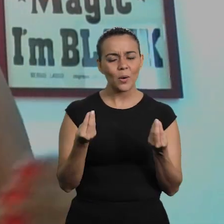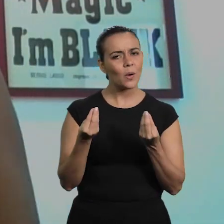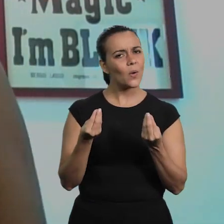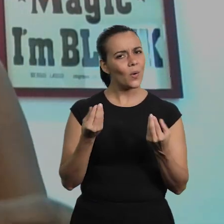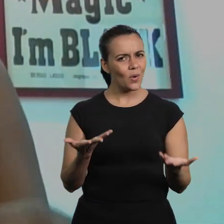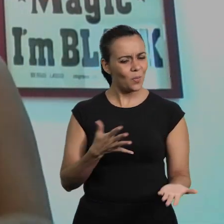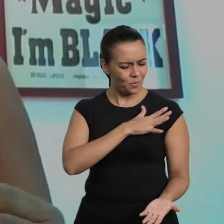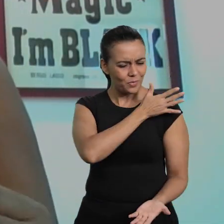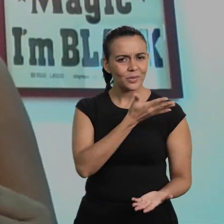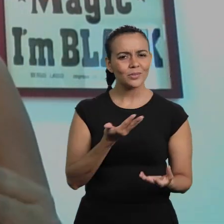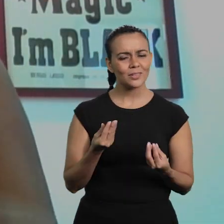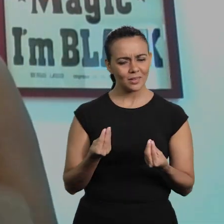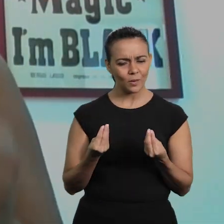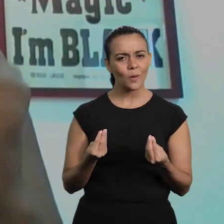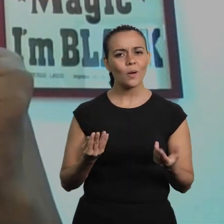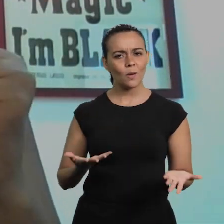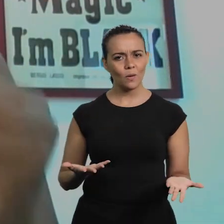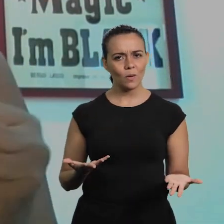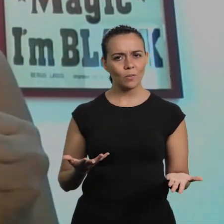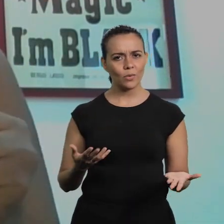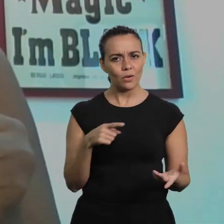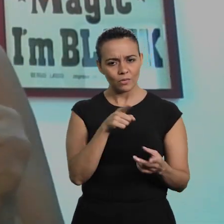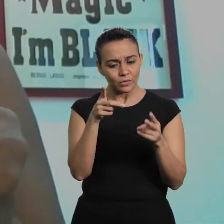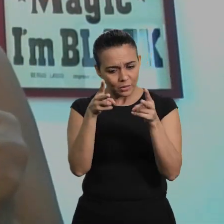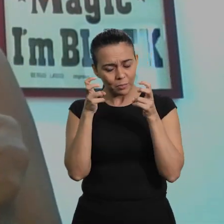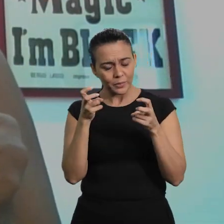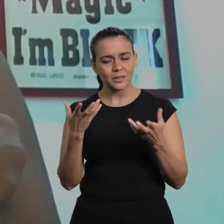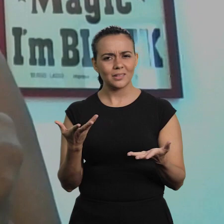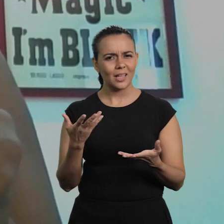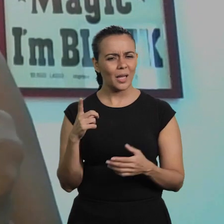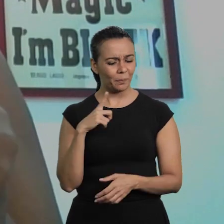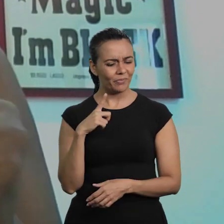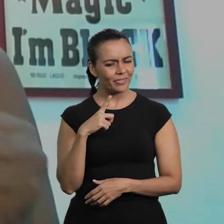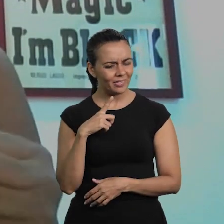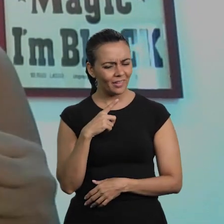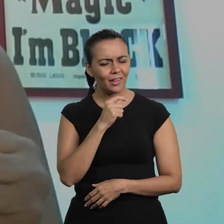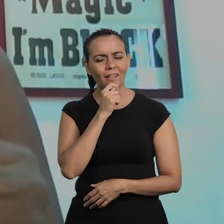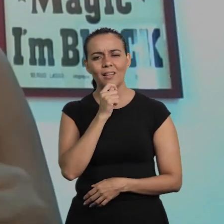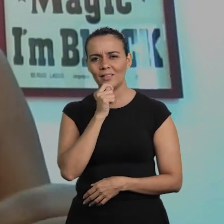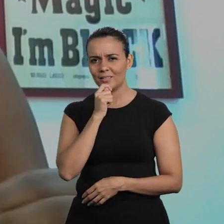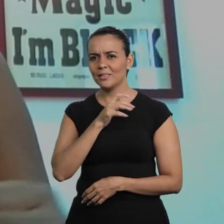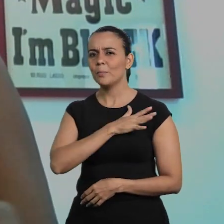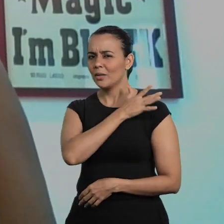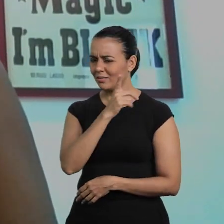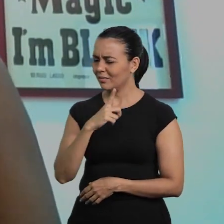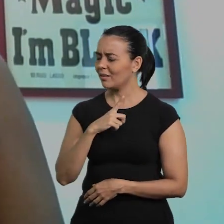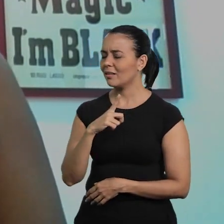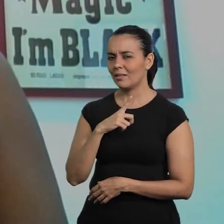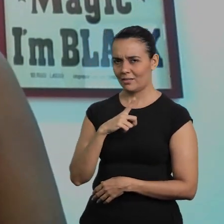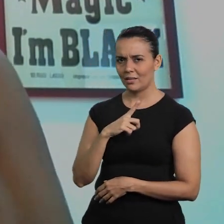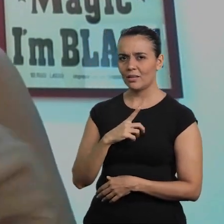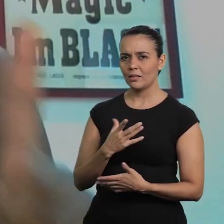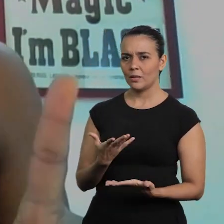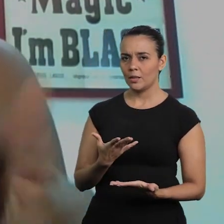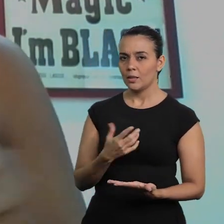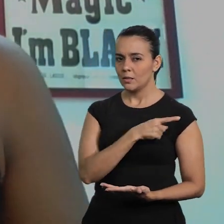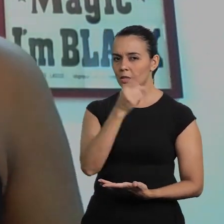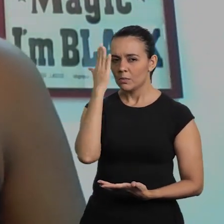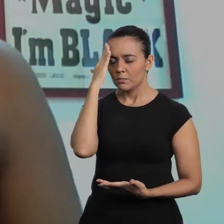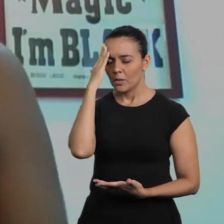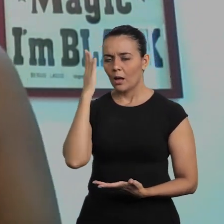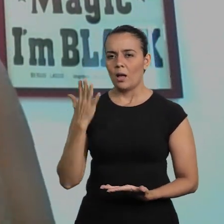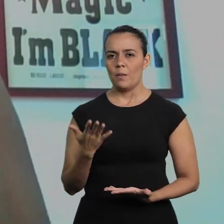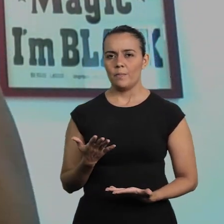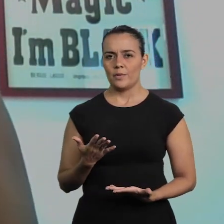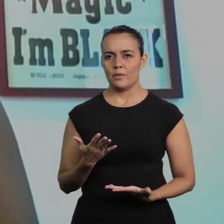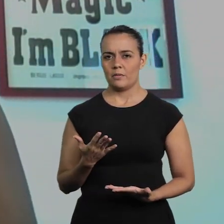do dia a dia da vida de um empreendedor, que você percebe um viés ali, né, e não é inconsciente, é